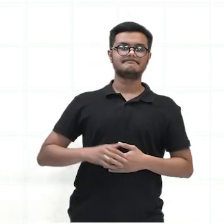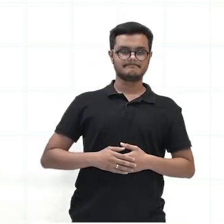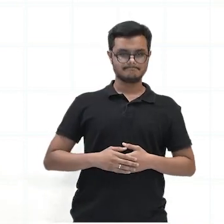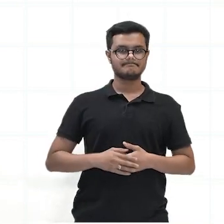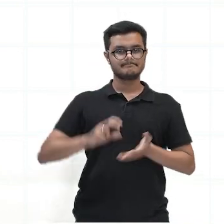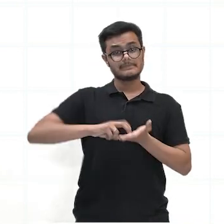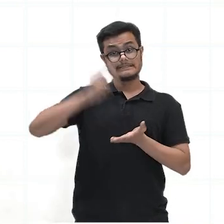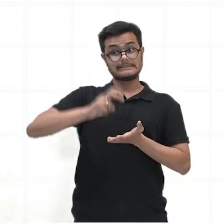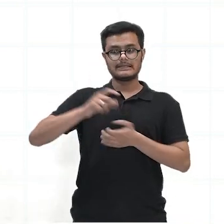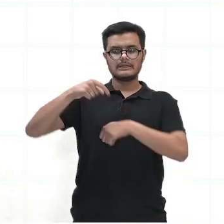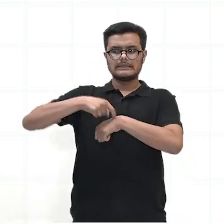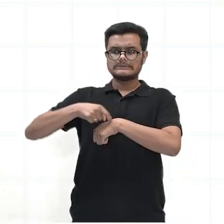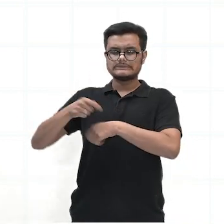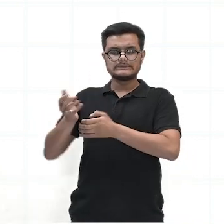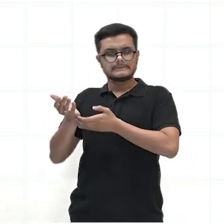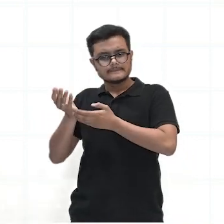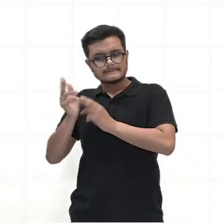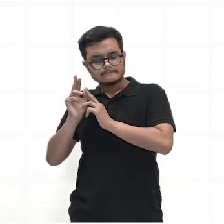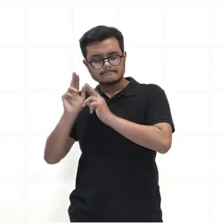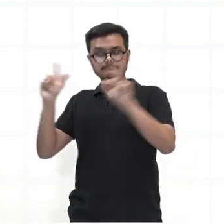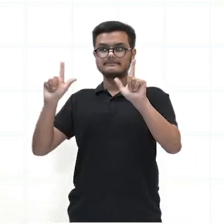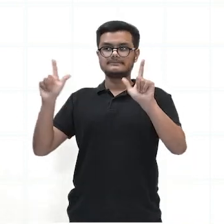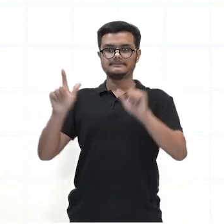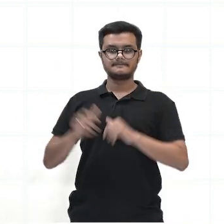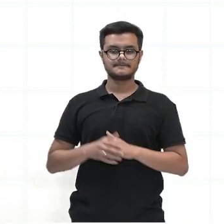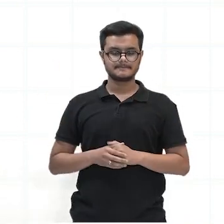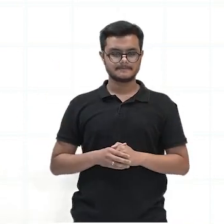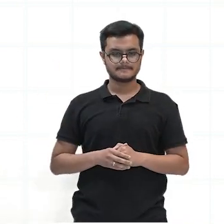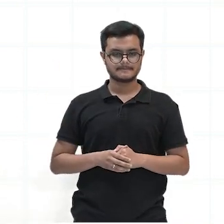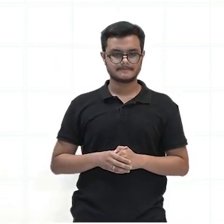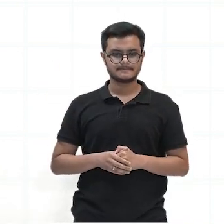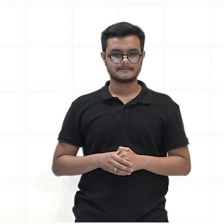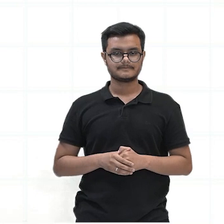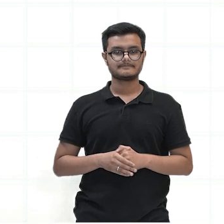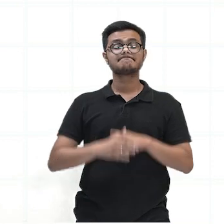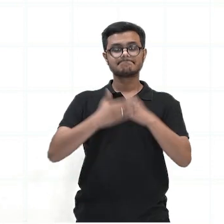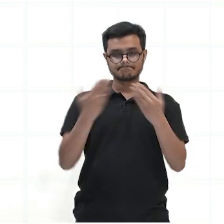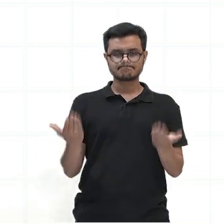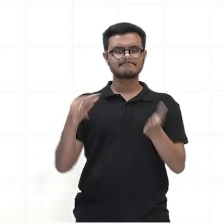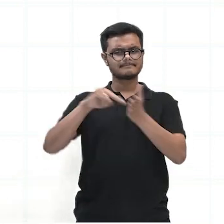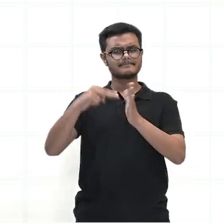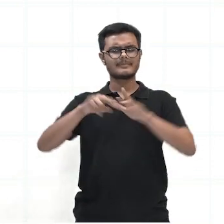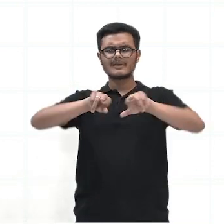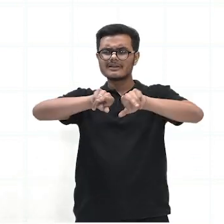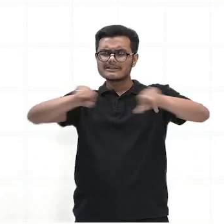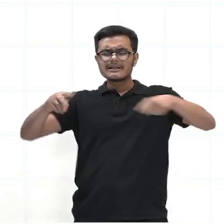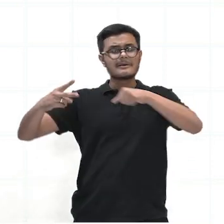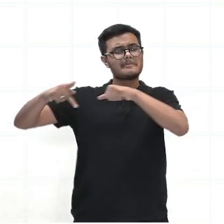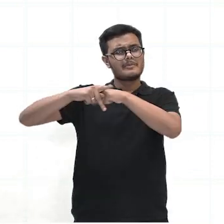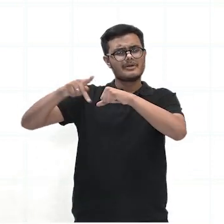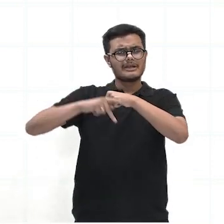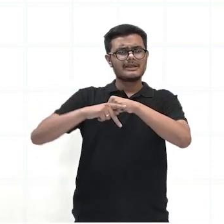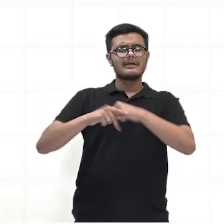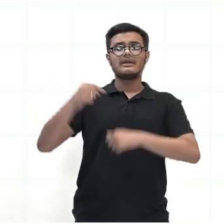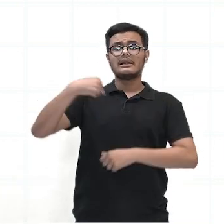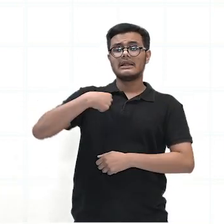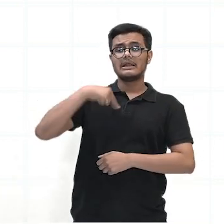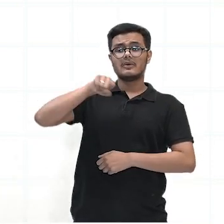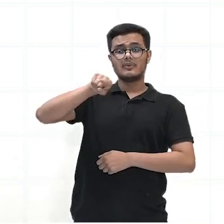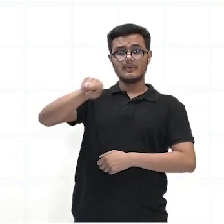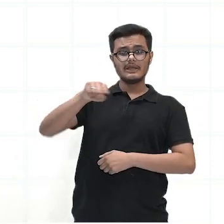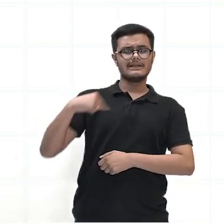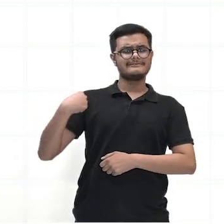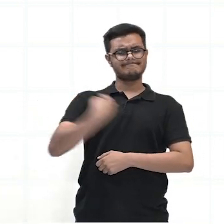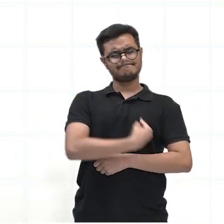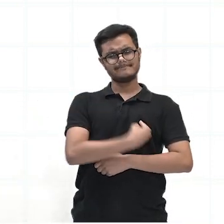Então, lembrando que a forma do passado serve para todos os pronomes. Eu, ele, nós, eles,